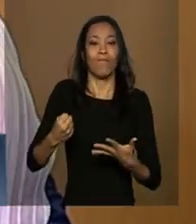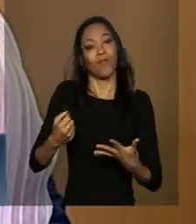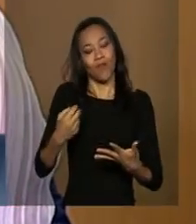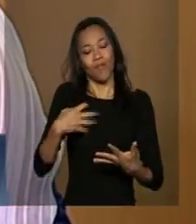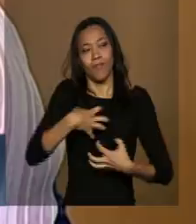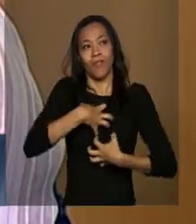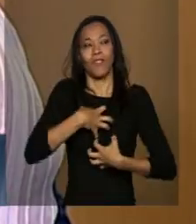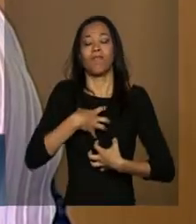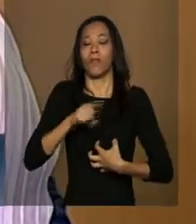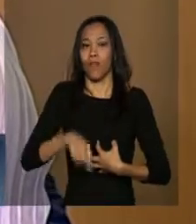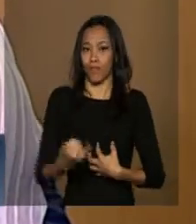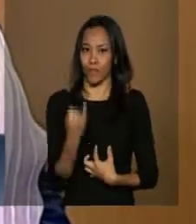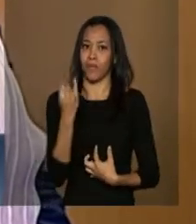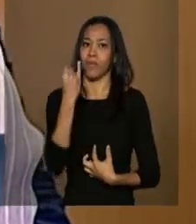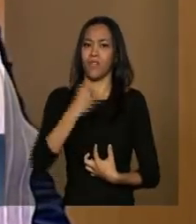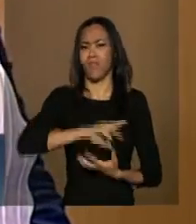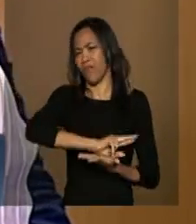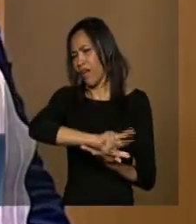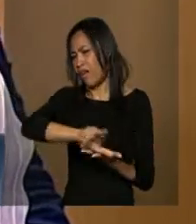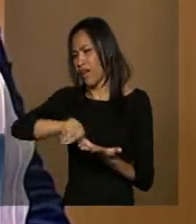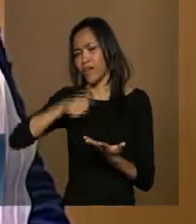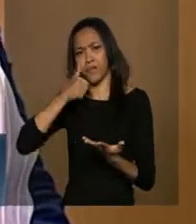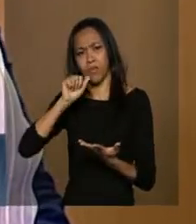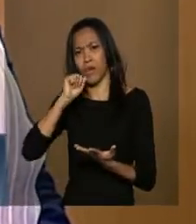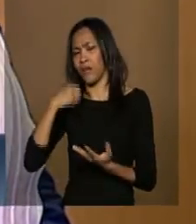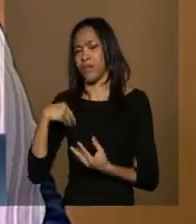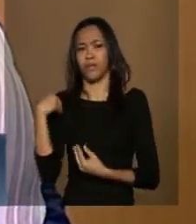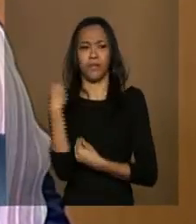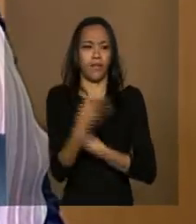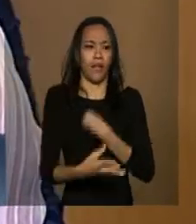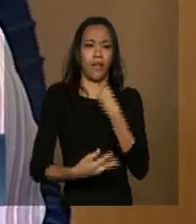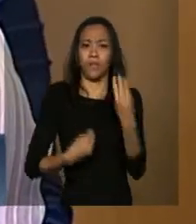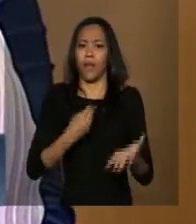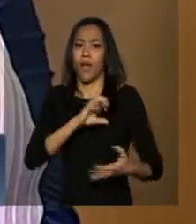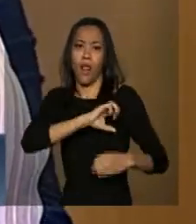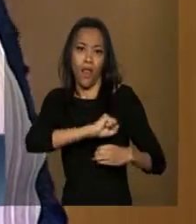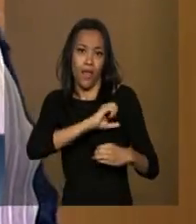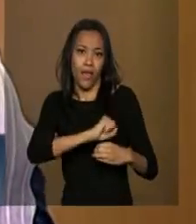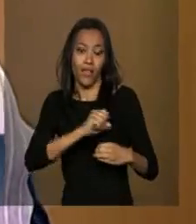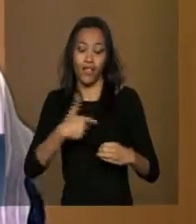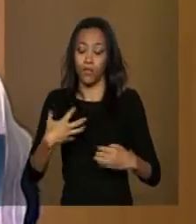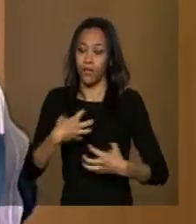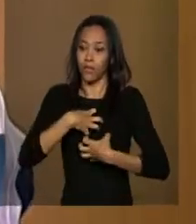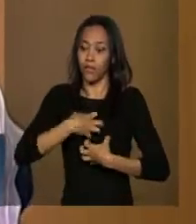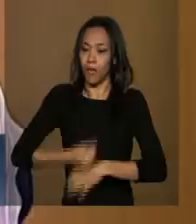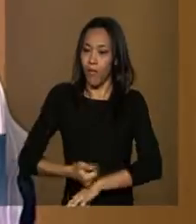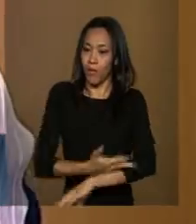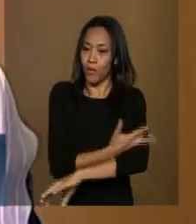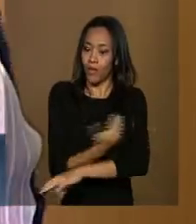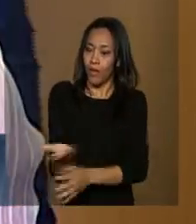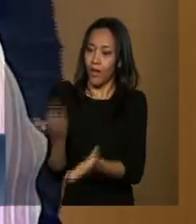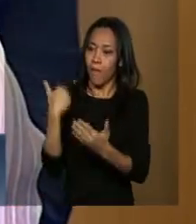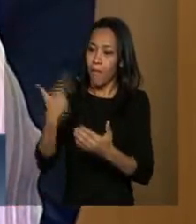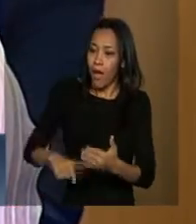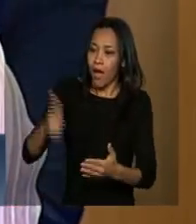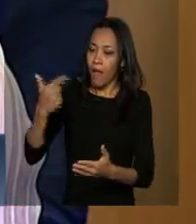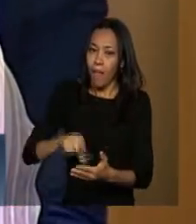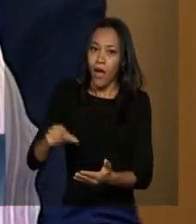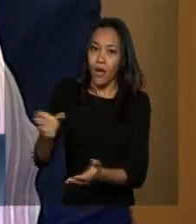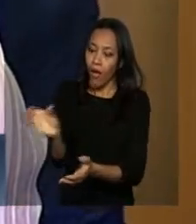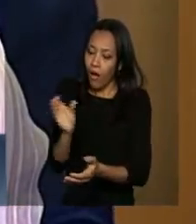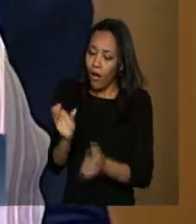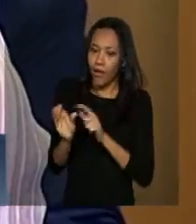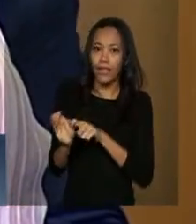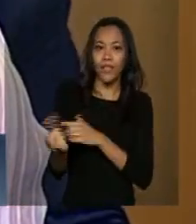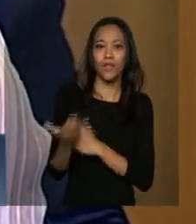importante. Várias mães vão lá doar o seu leite, eu fico muito emocionada, muito agradecida por isso, porque elas não